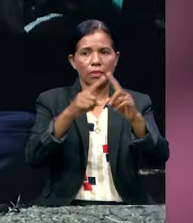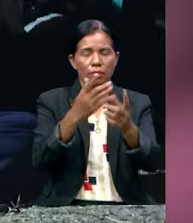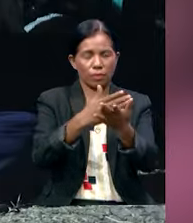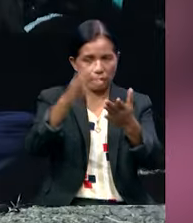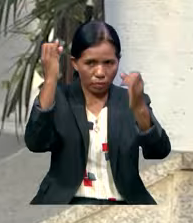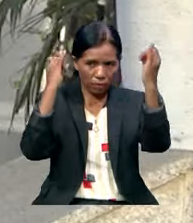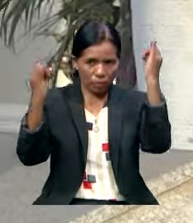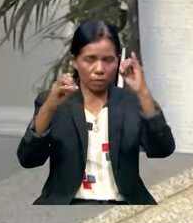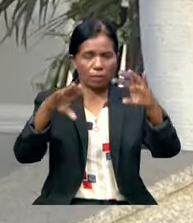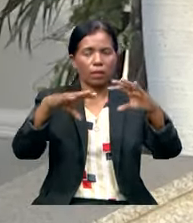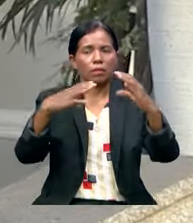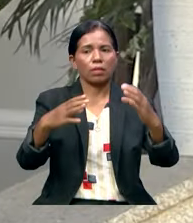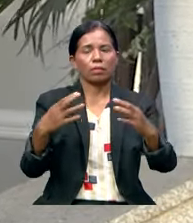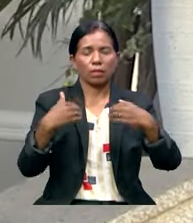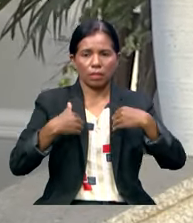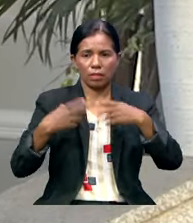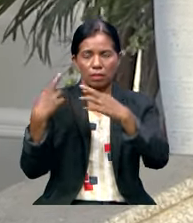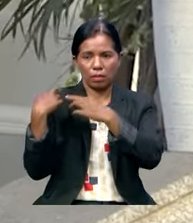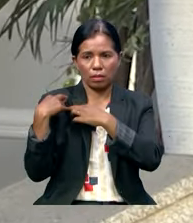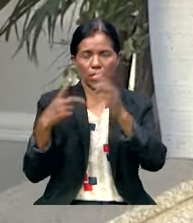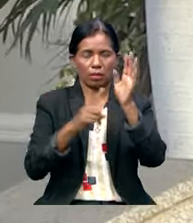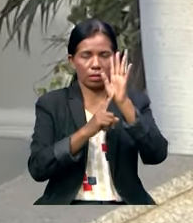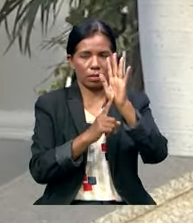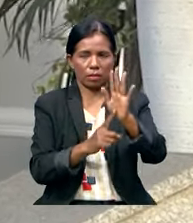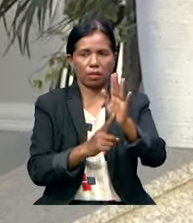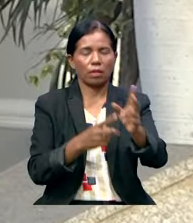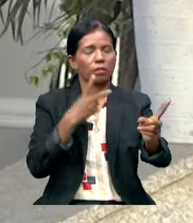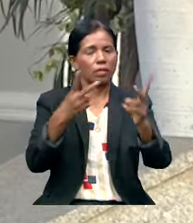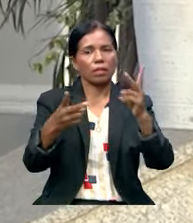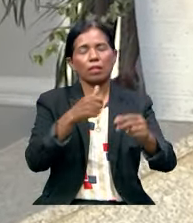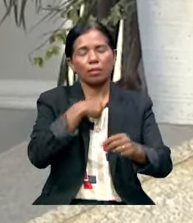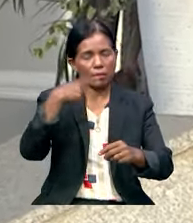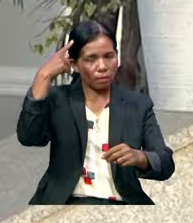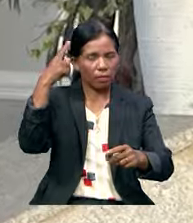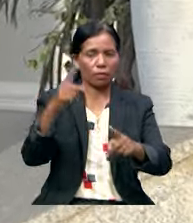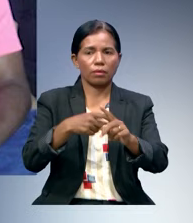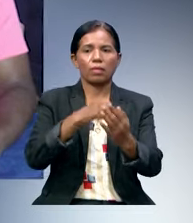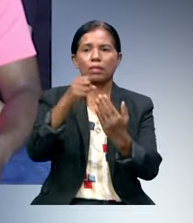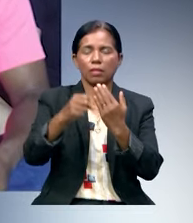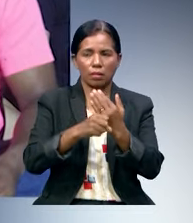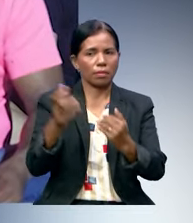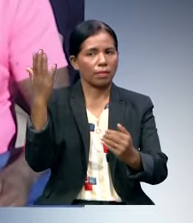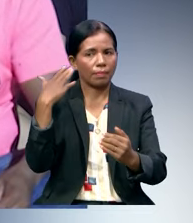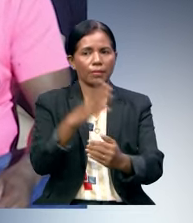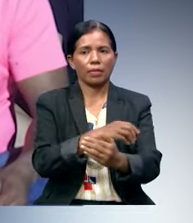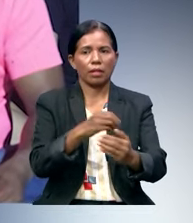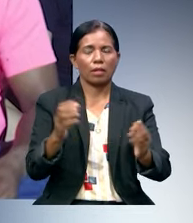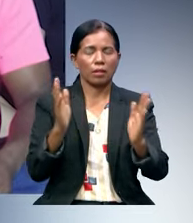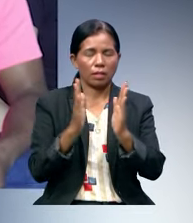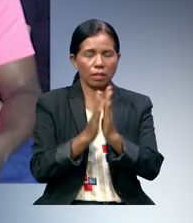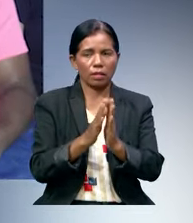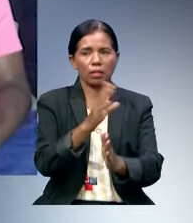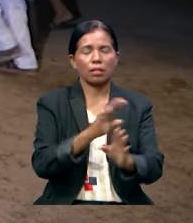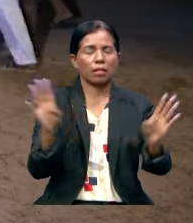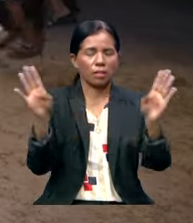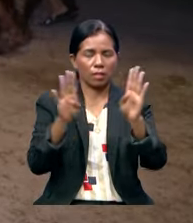ba comissão, nebe responsável ba transmissão de reita, visita Papa Francisco e a fulan setembro, liuba, no nemos reza terço, no taca